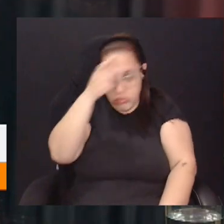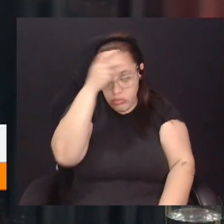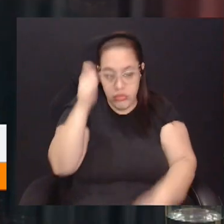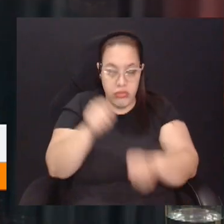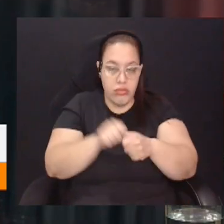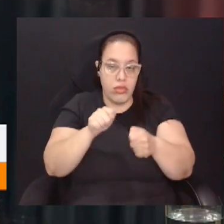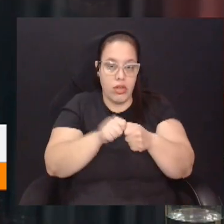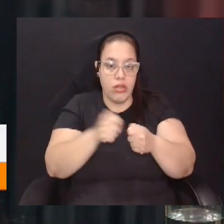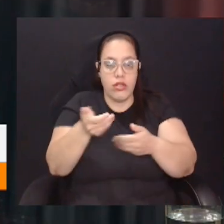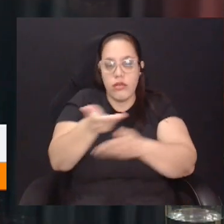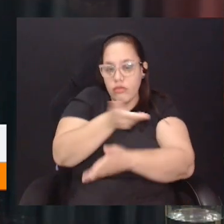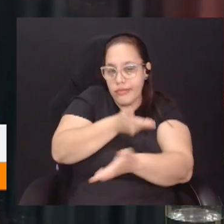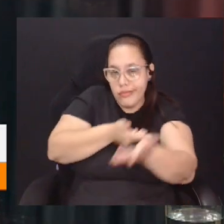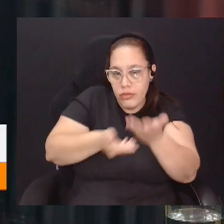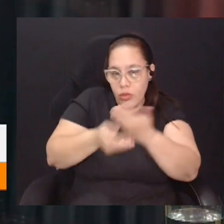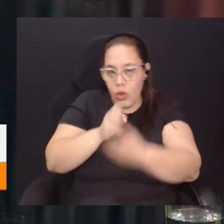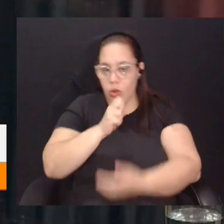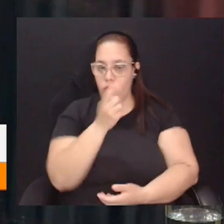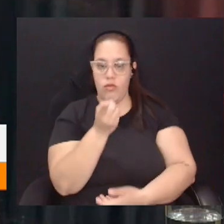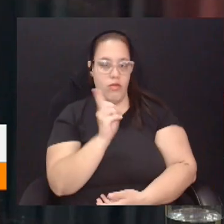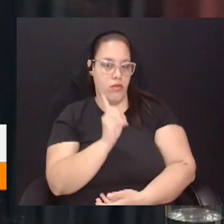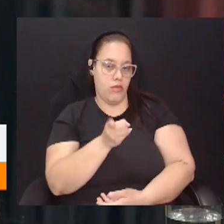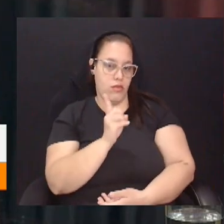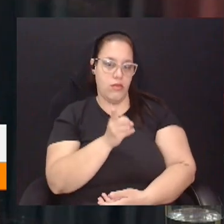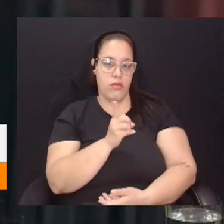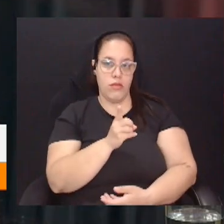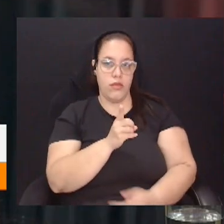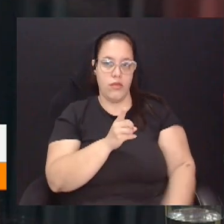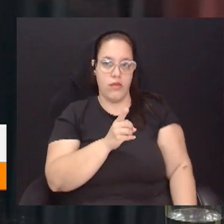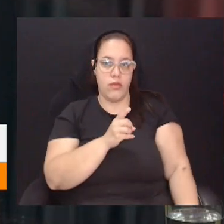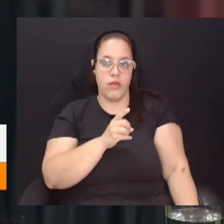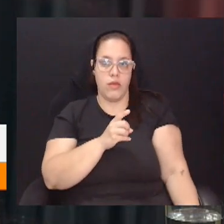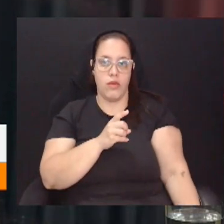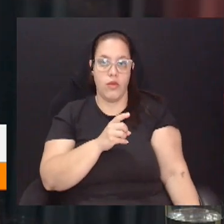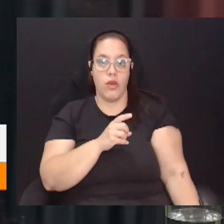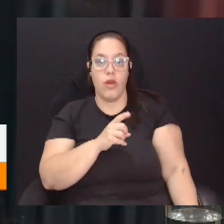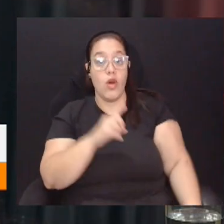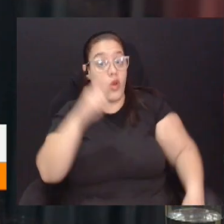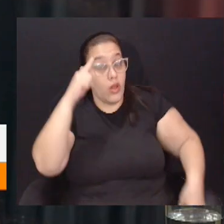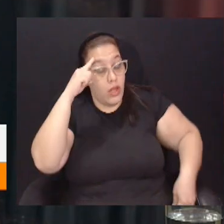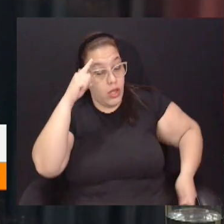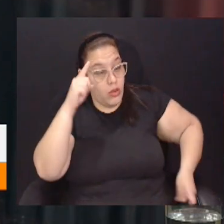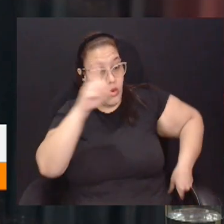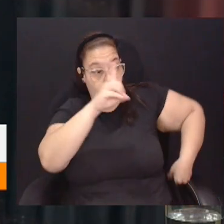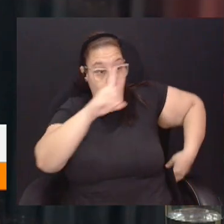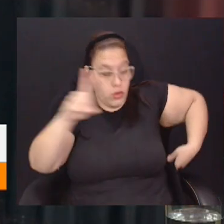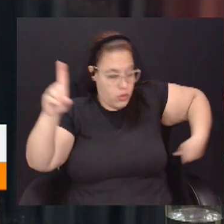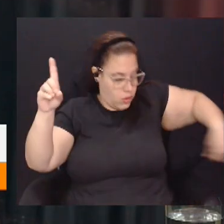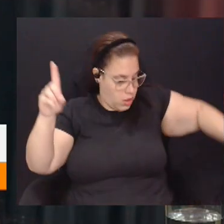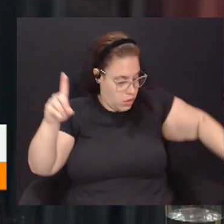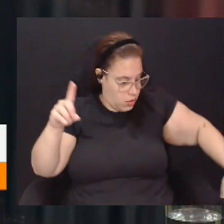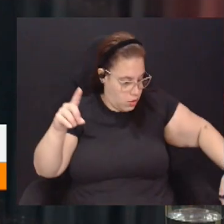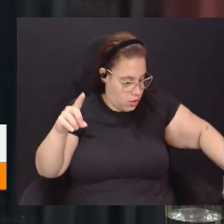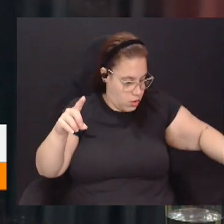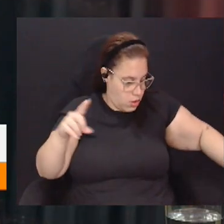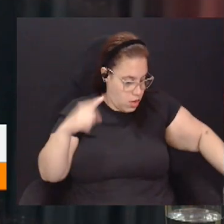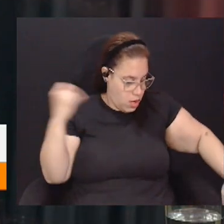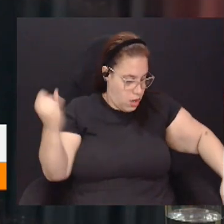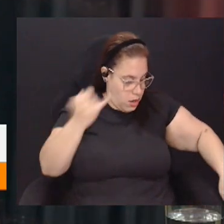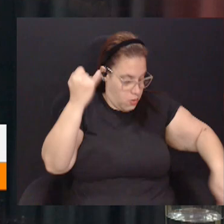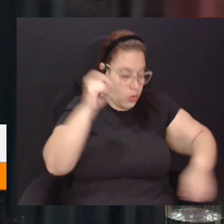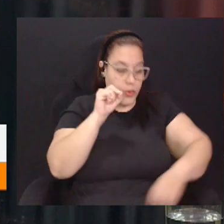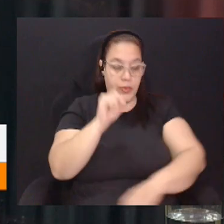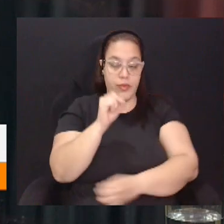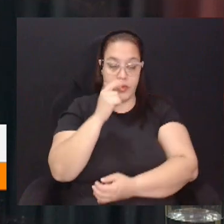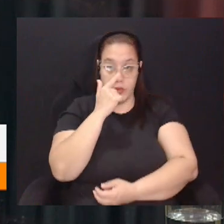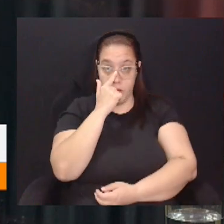ou não em relação àquilo que estabeleceu com o seu Deus. Então é importante que a gente tenha isso em mente,